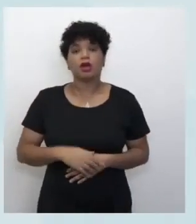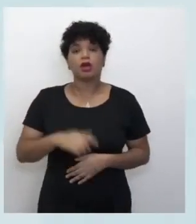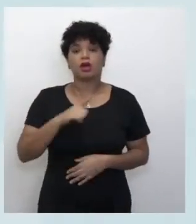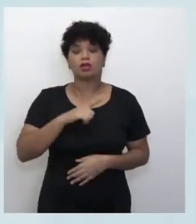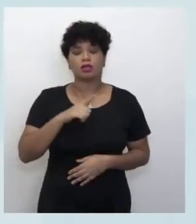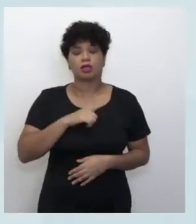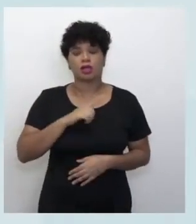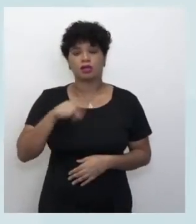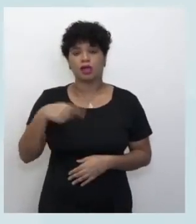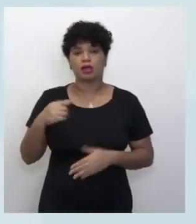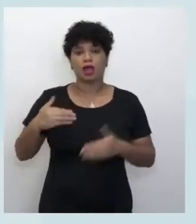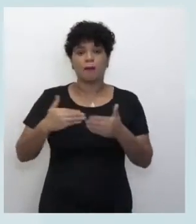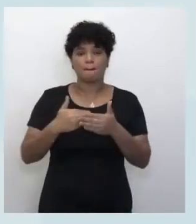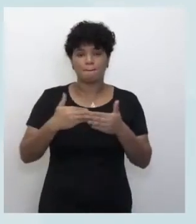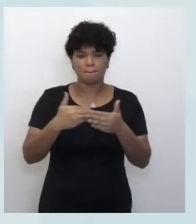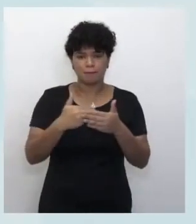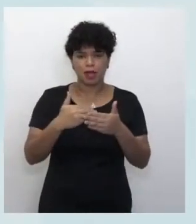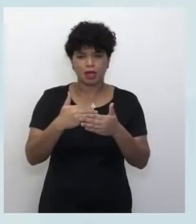ao lado